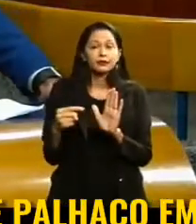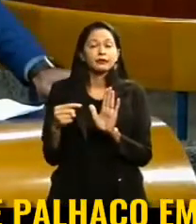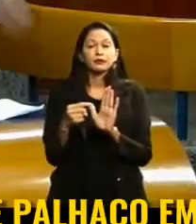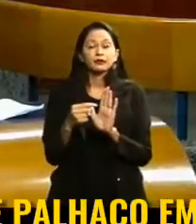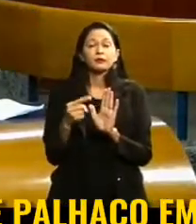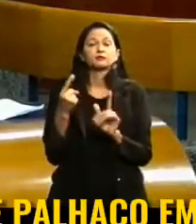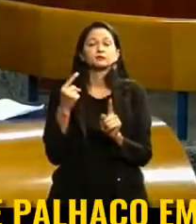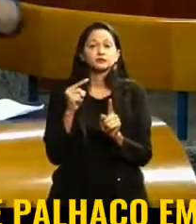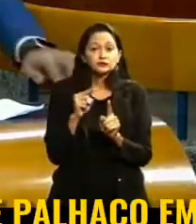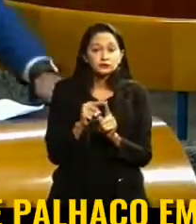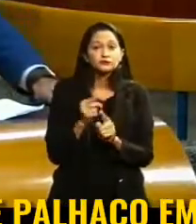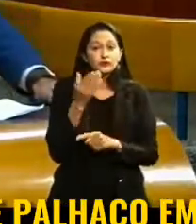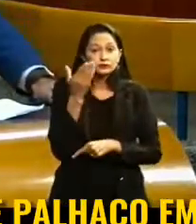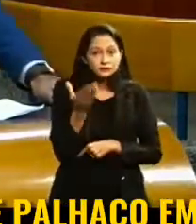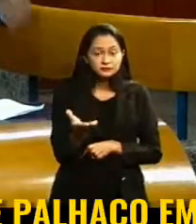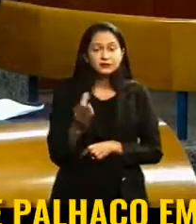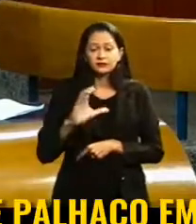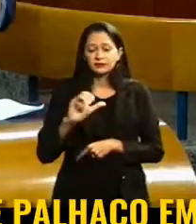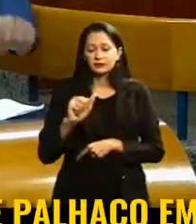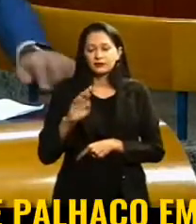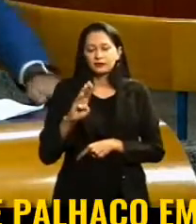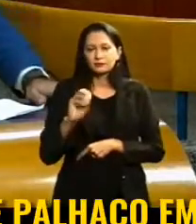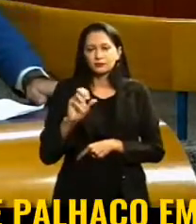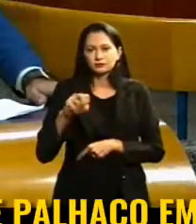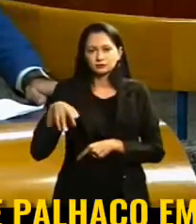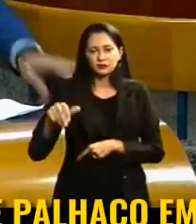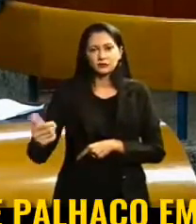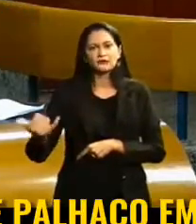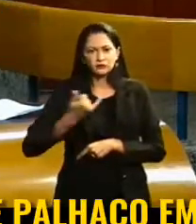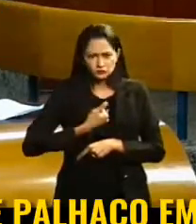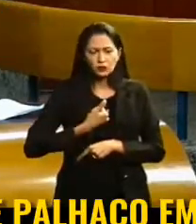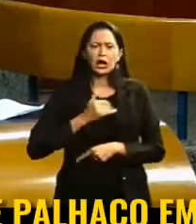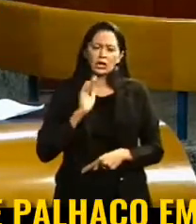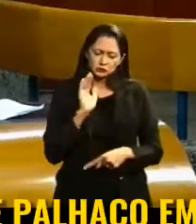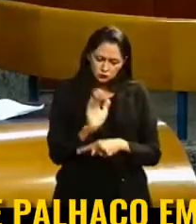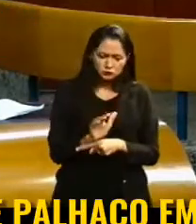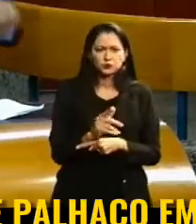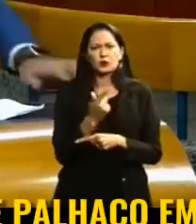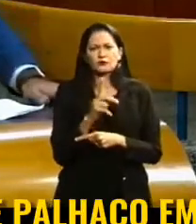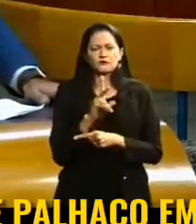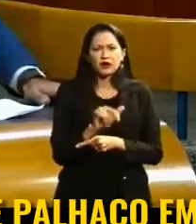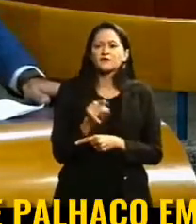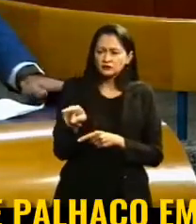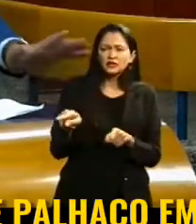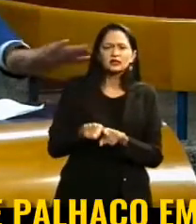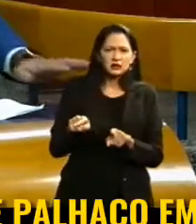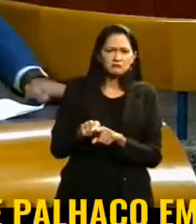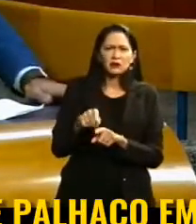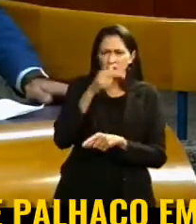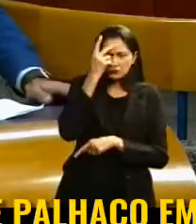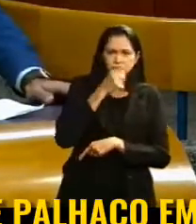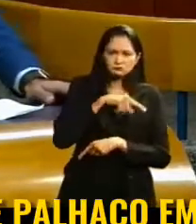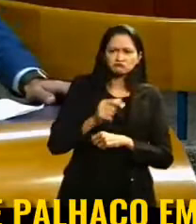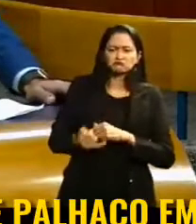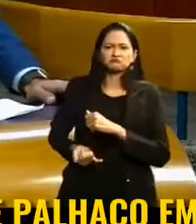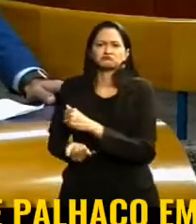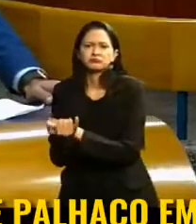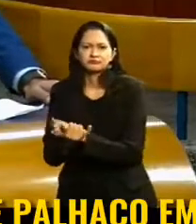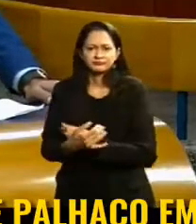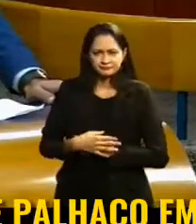Sena, que Vossa Excelência também me disse que era bom para Goiânia, e também foi traído que iria reduzir